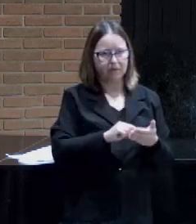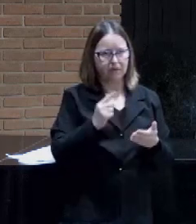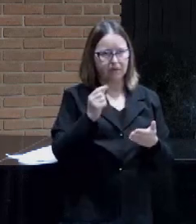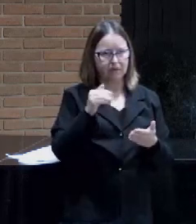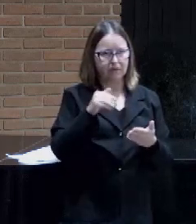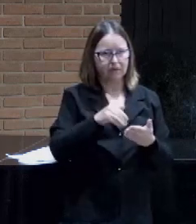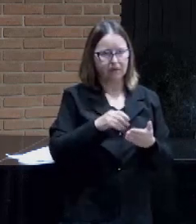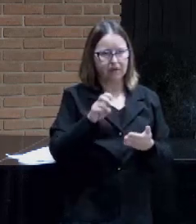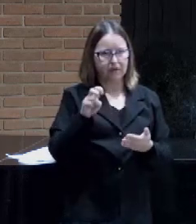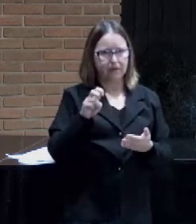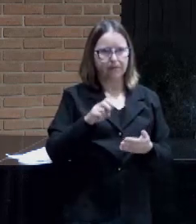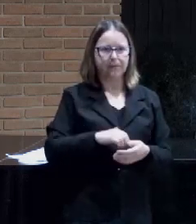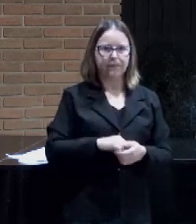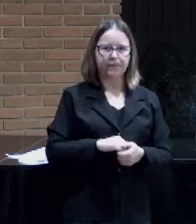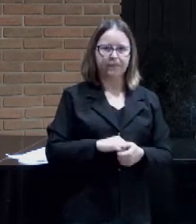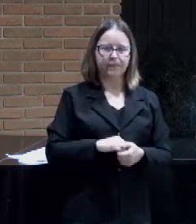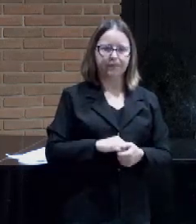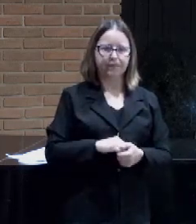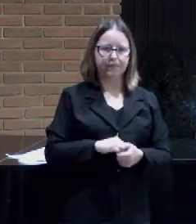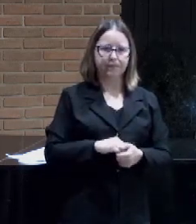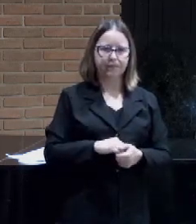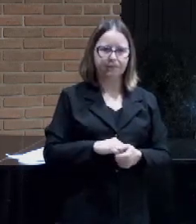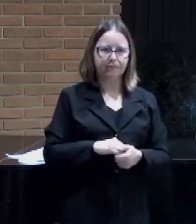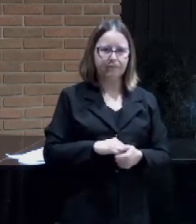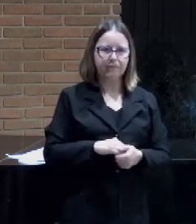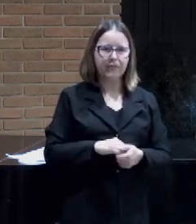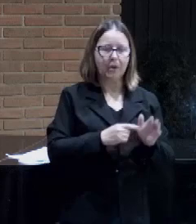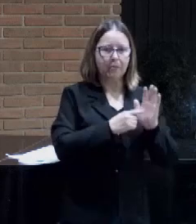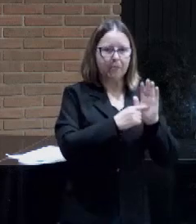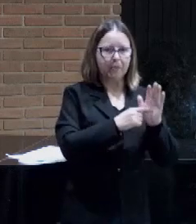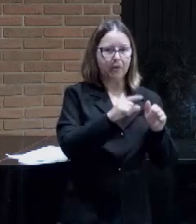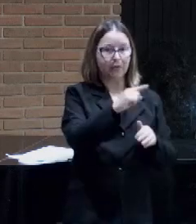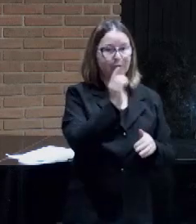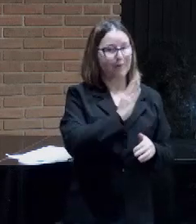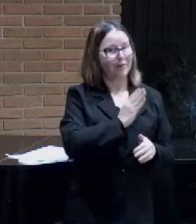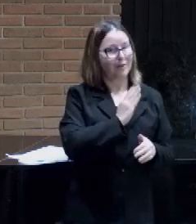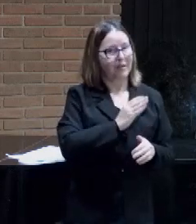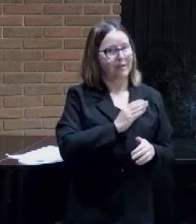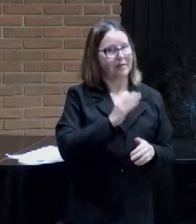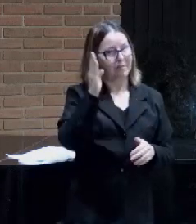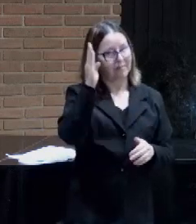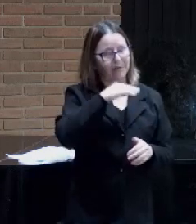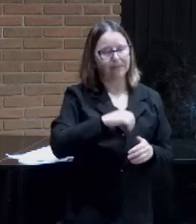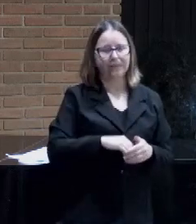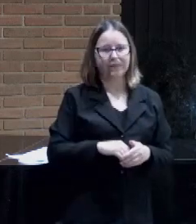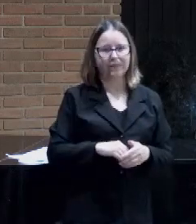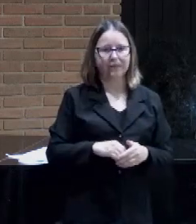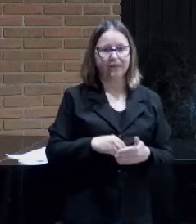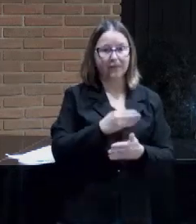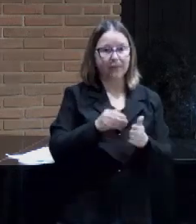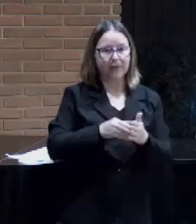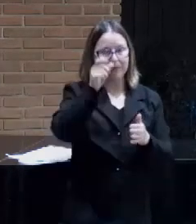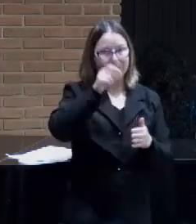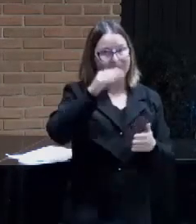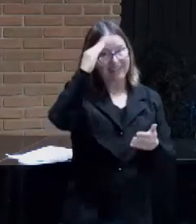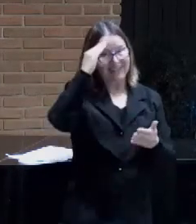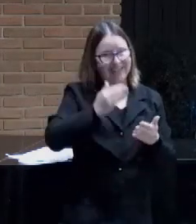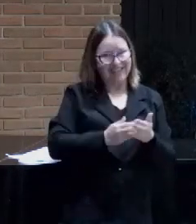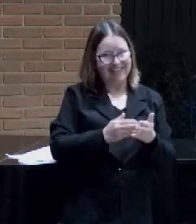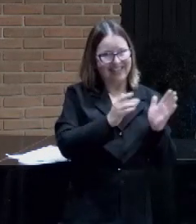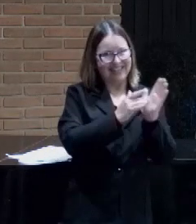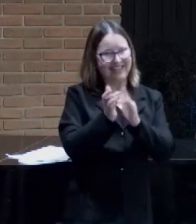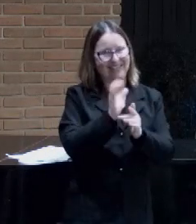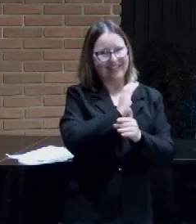para nós que é o nosso coração que é ruim. Não é a palavra de Deus que é difícil de obedecer. Todo aquele que crê que Jesus é o